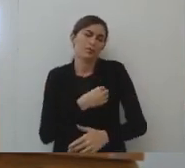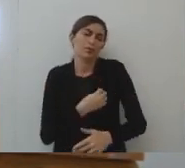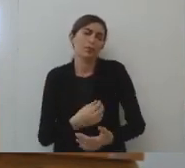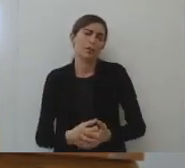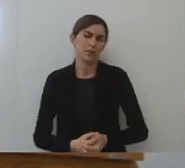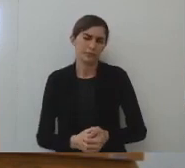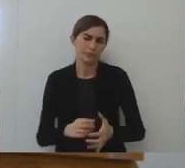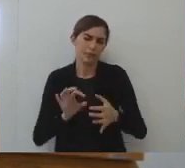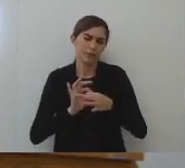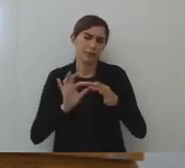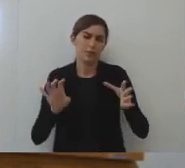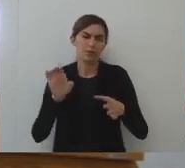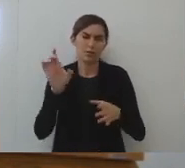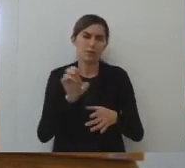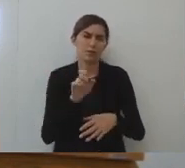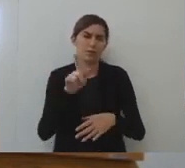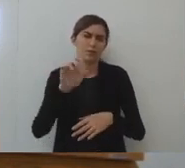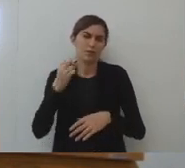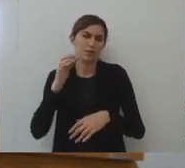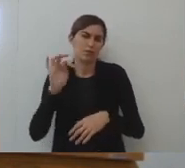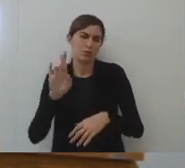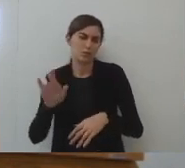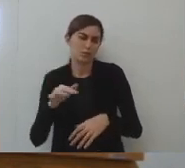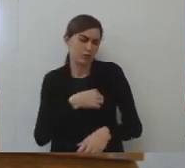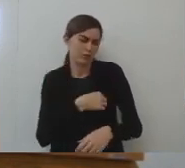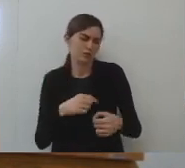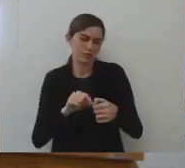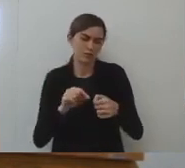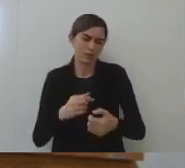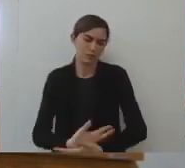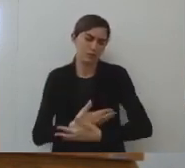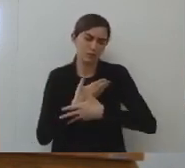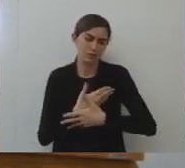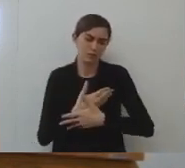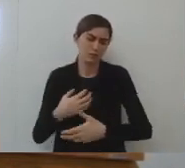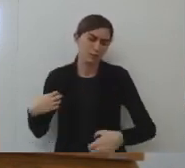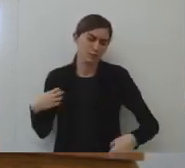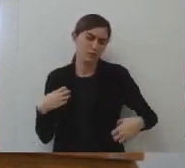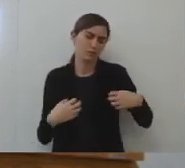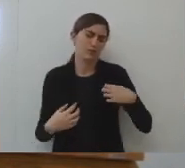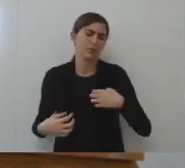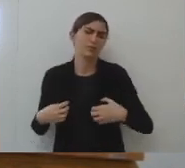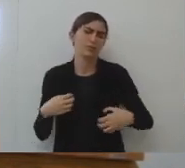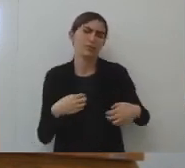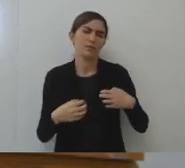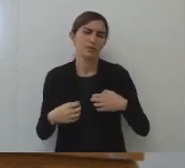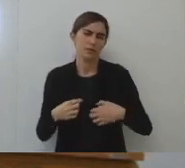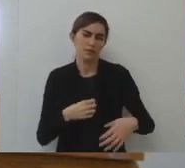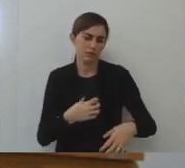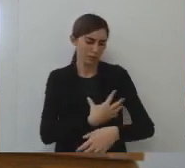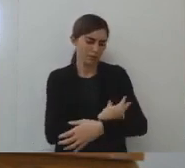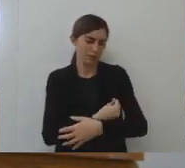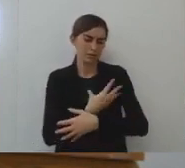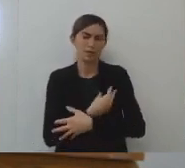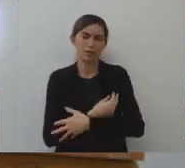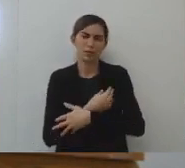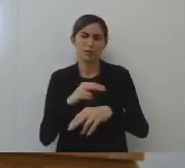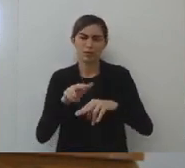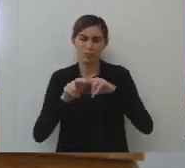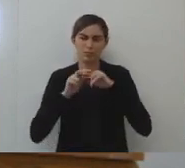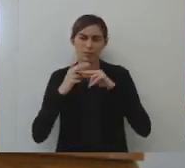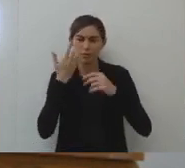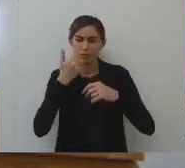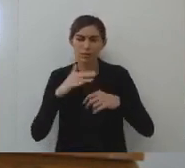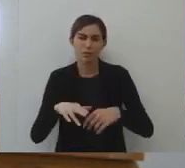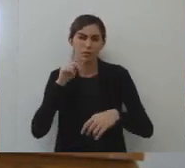Esse medo de deixar de existir vai fazer com que essa criança ela tenha necessidade desse seio materno. É por isso que a criança está